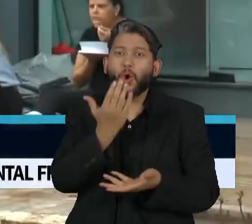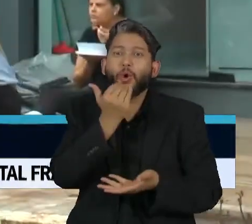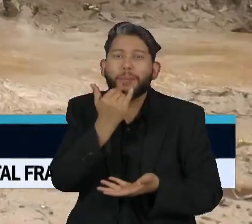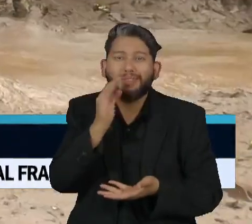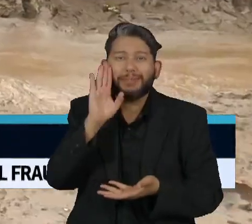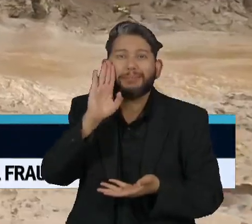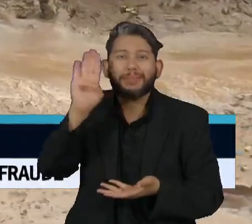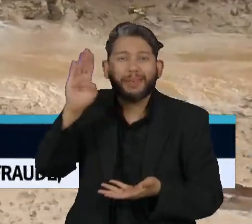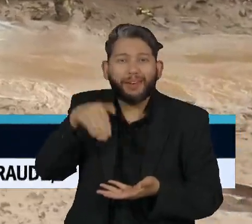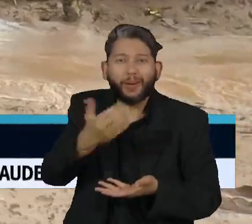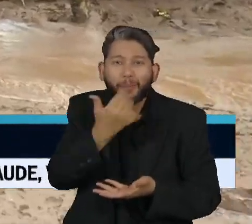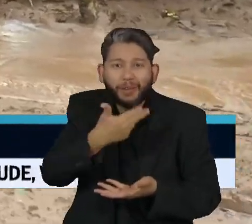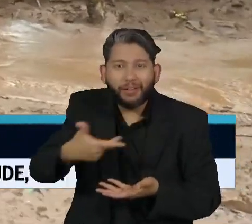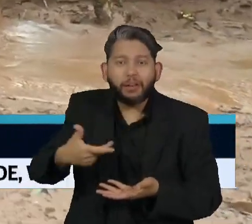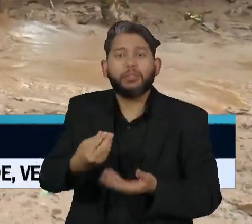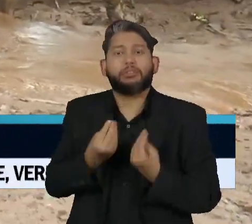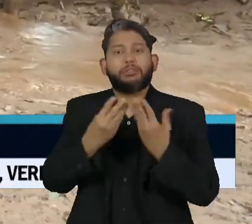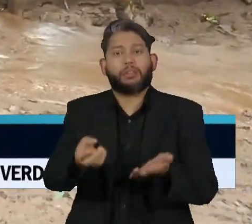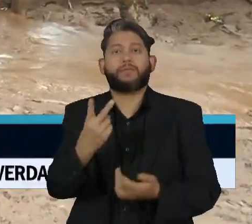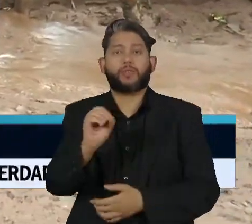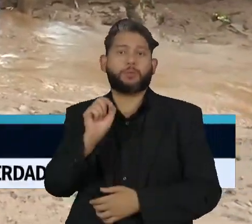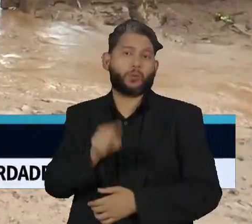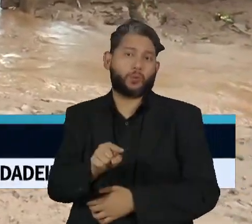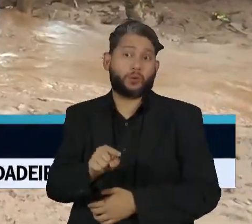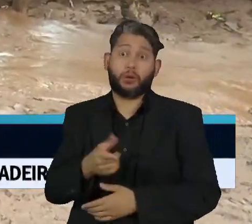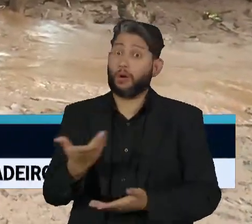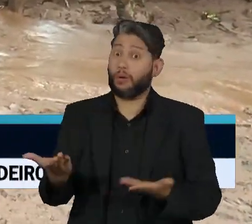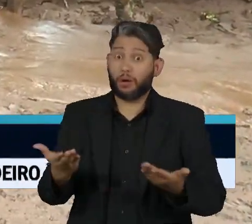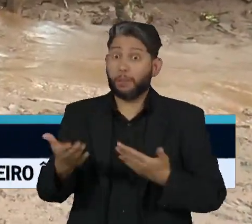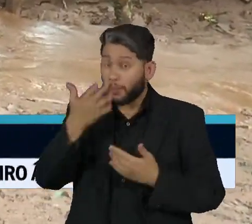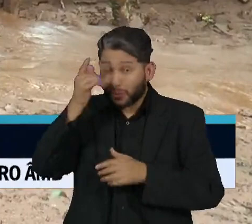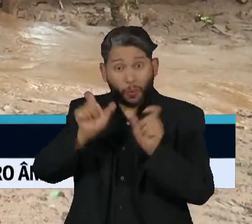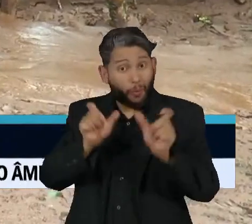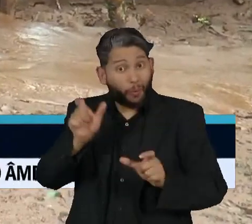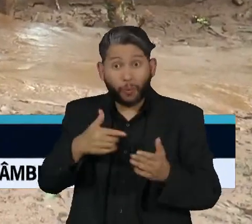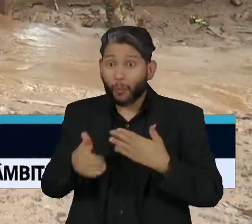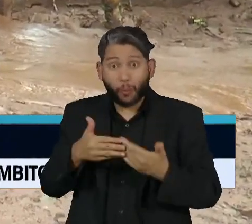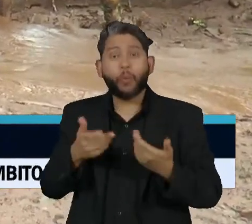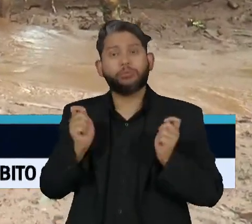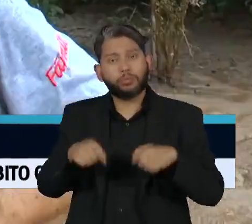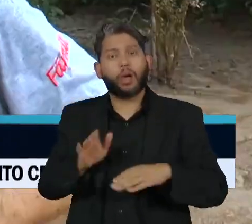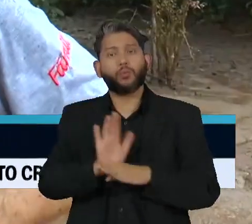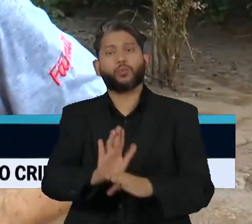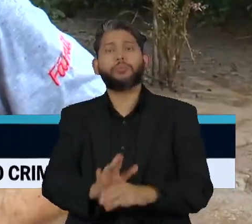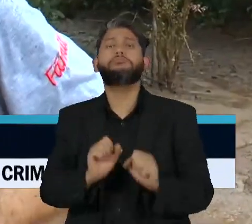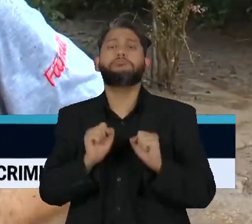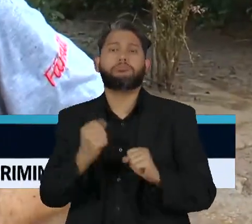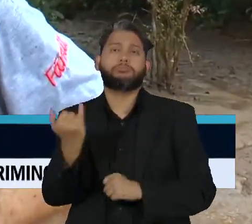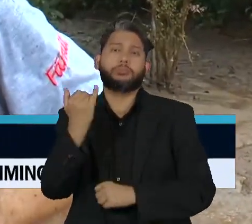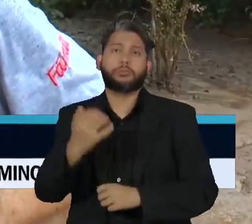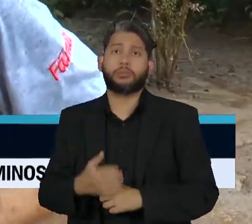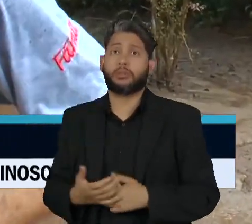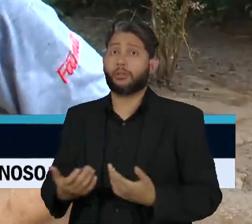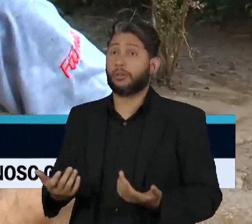as famílias. Qualquer tipo de ajuda nesse momento é muito importante. Encontrar forças para seguir em frente.